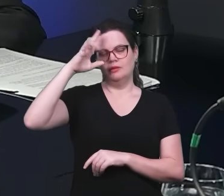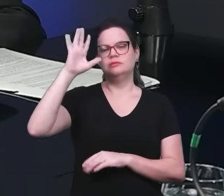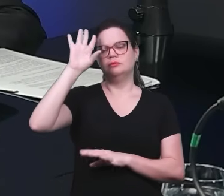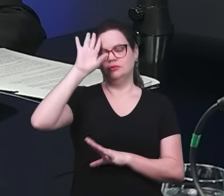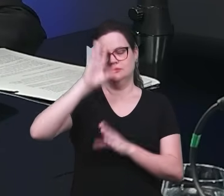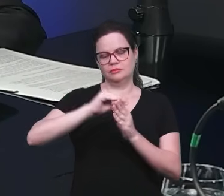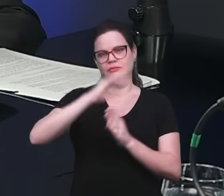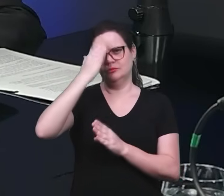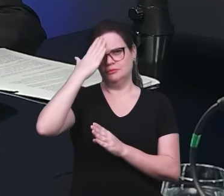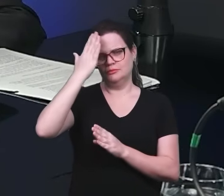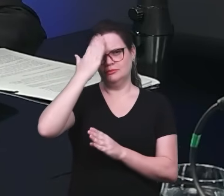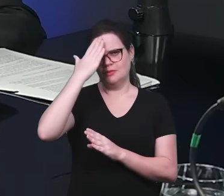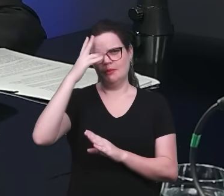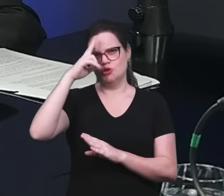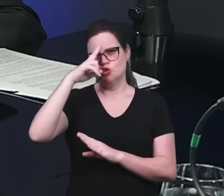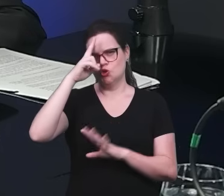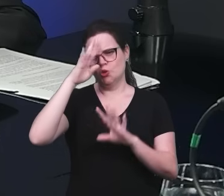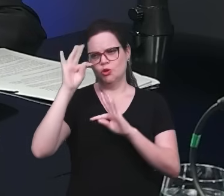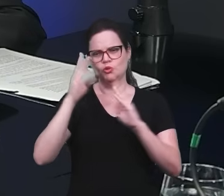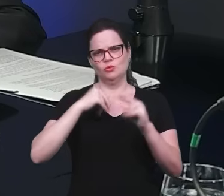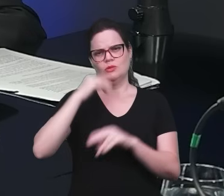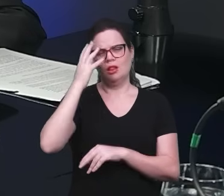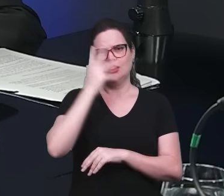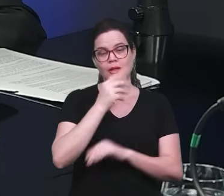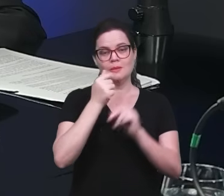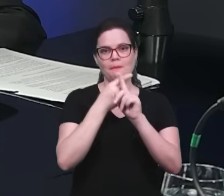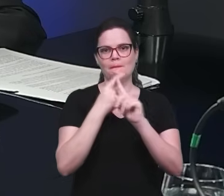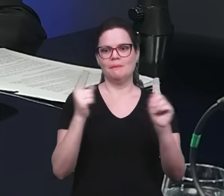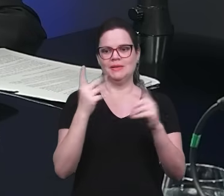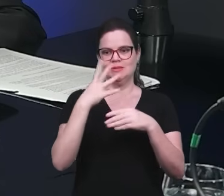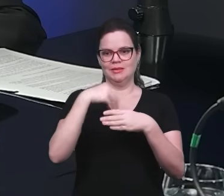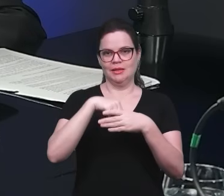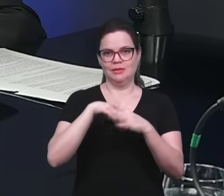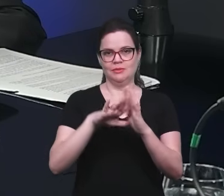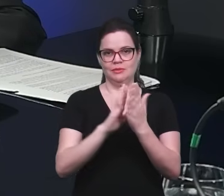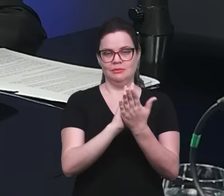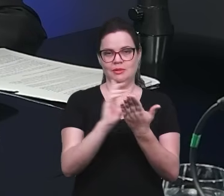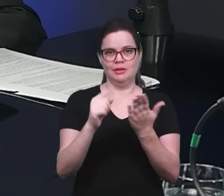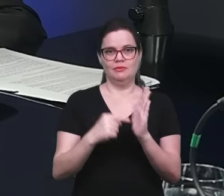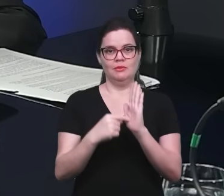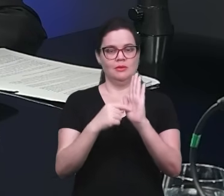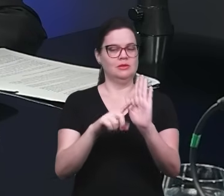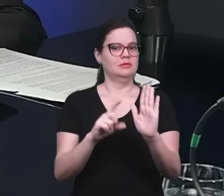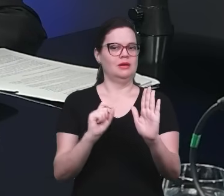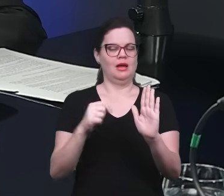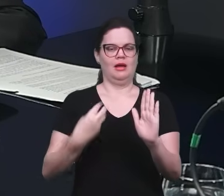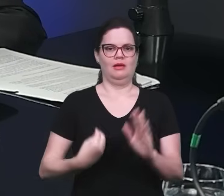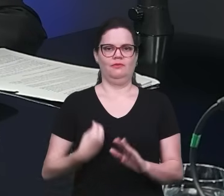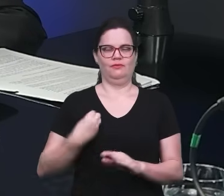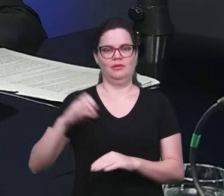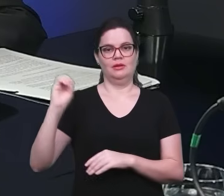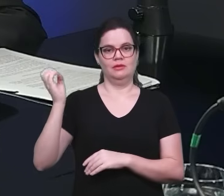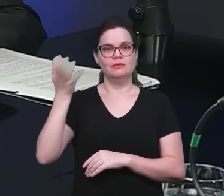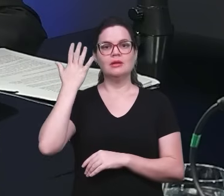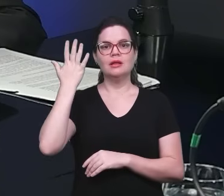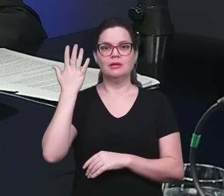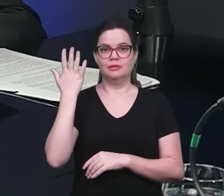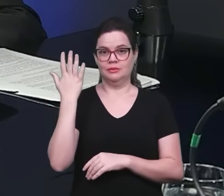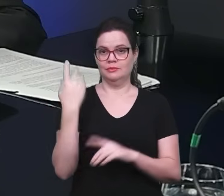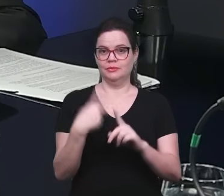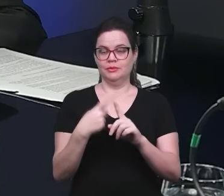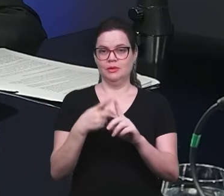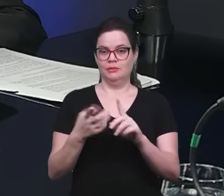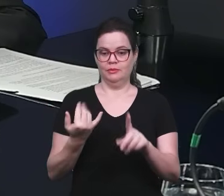da história, mas o que há de extraordinário na palavra é que essa palavra é viva. Glória a Deus. E o profético é que